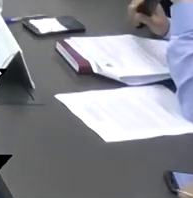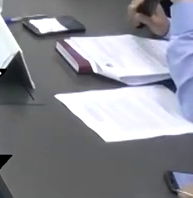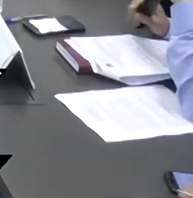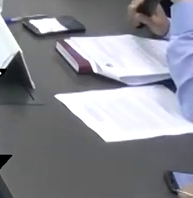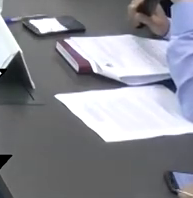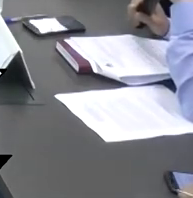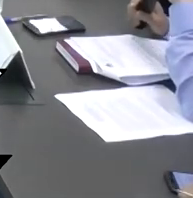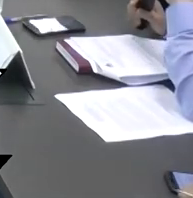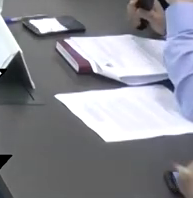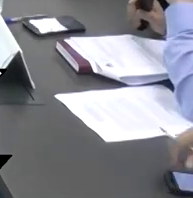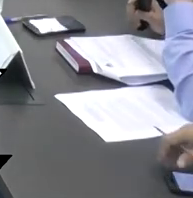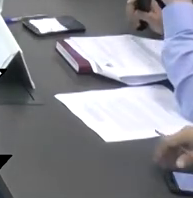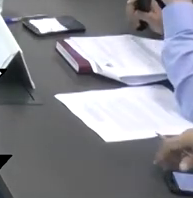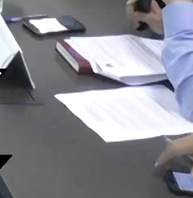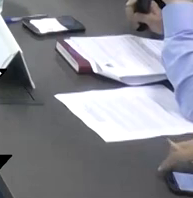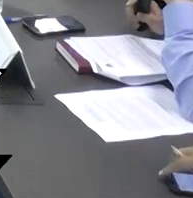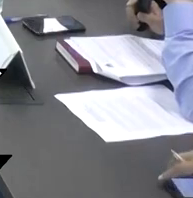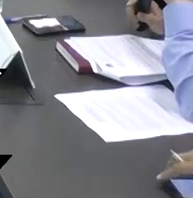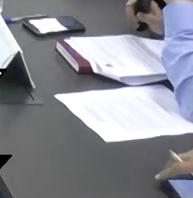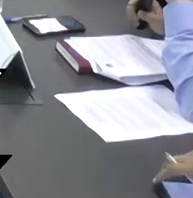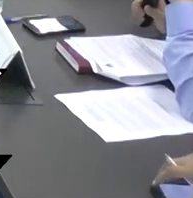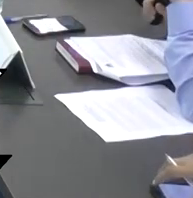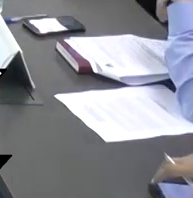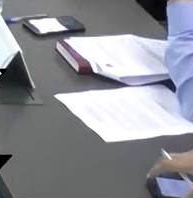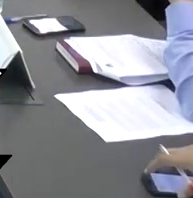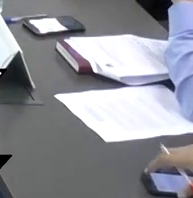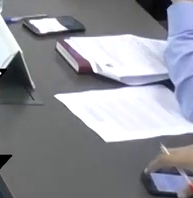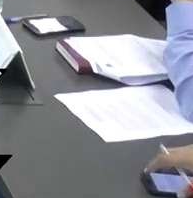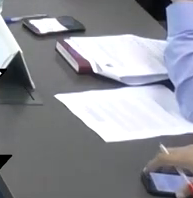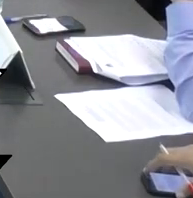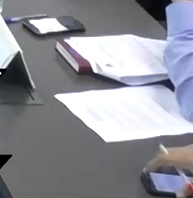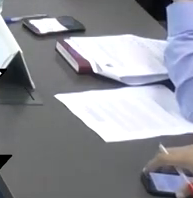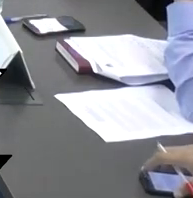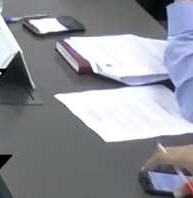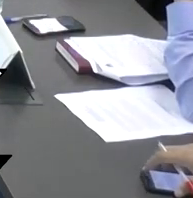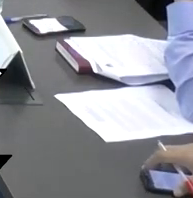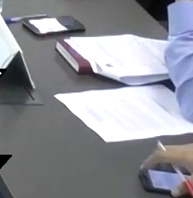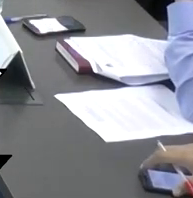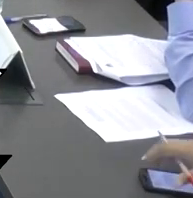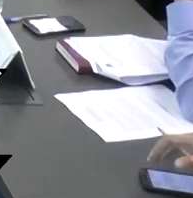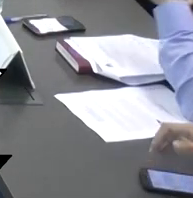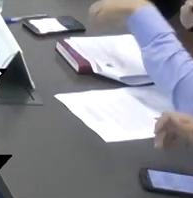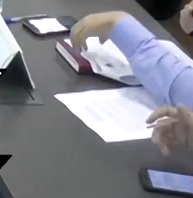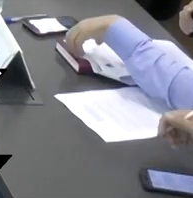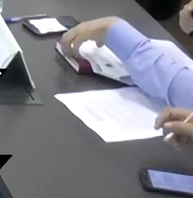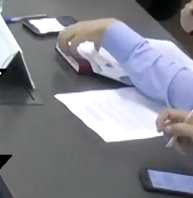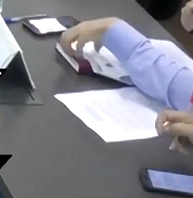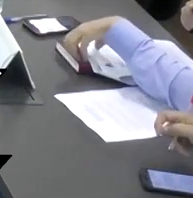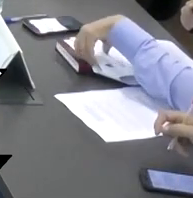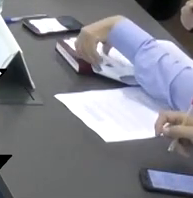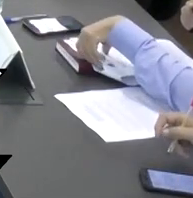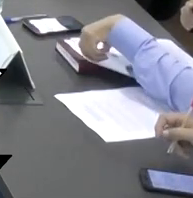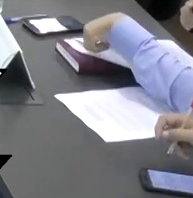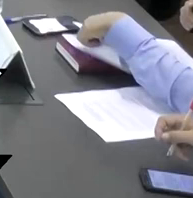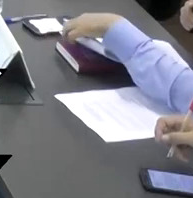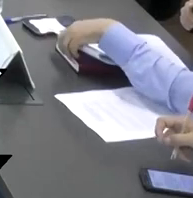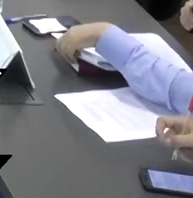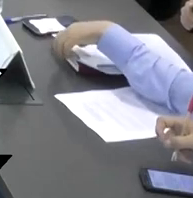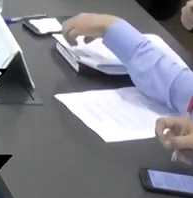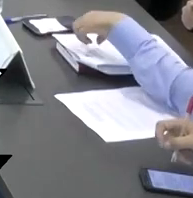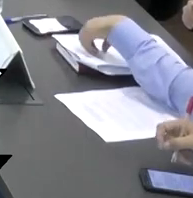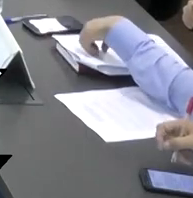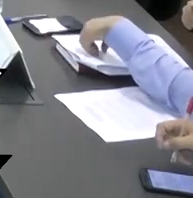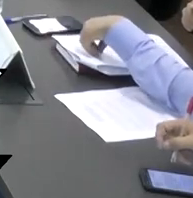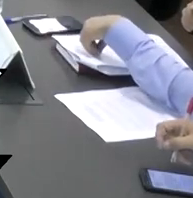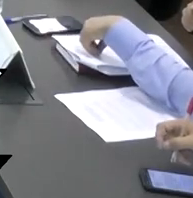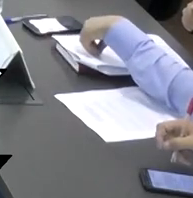propõe e garante para que de fato a pessoa com deficiência tenha ao menos uma delegacia para começar com